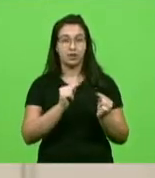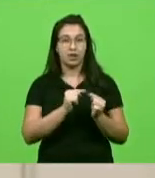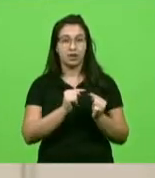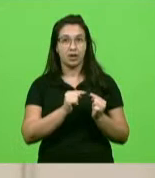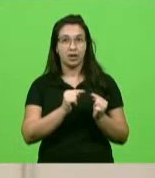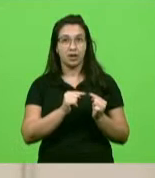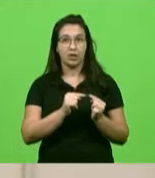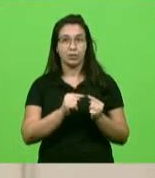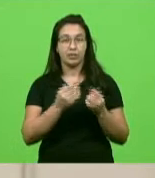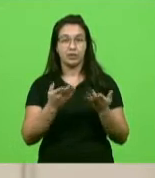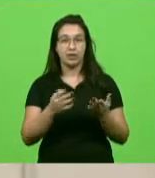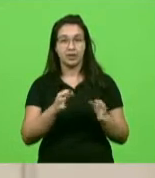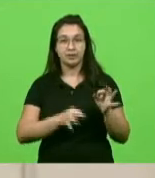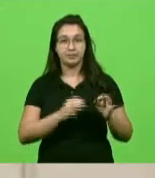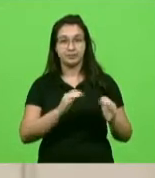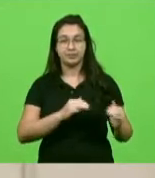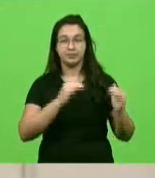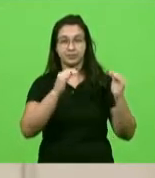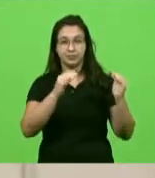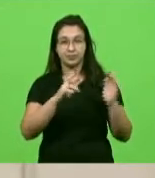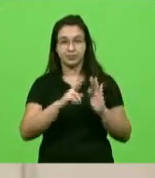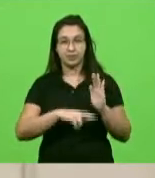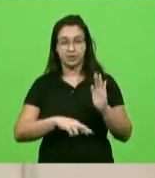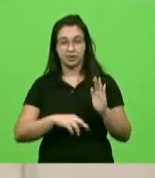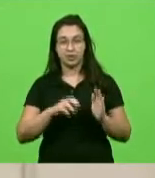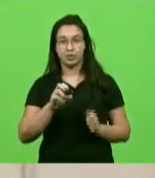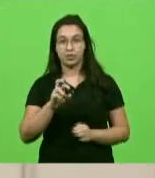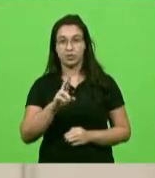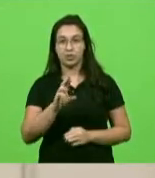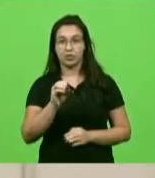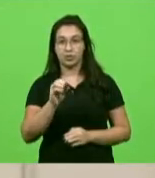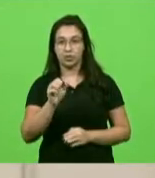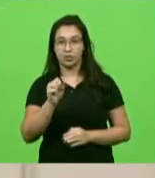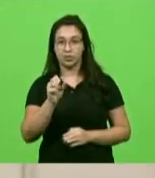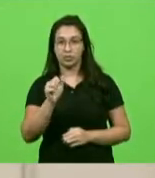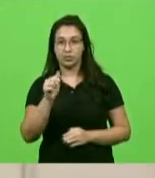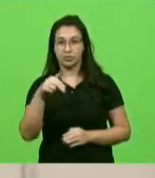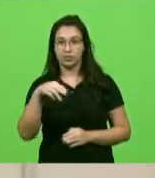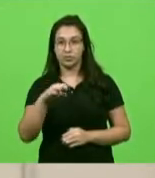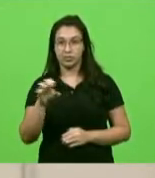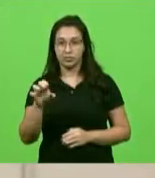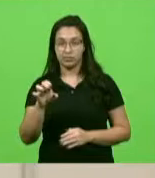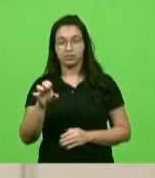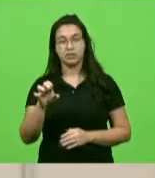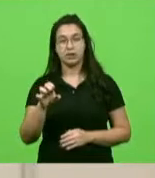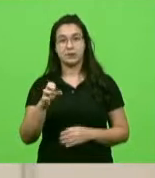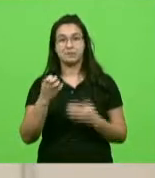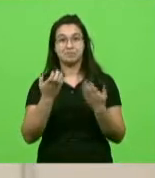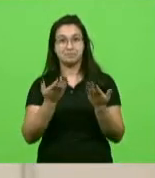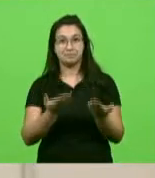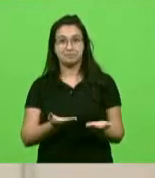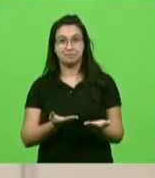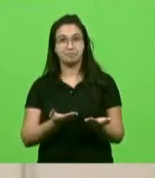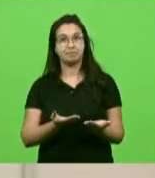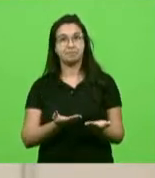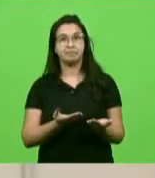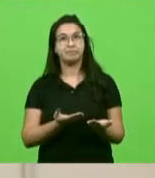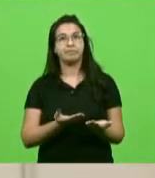pela desembargadora relatora Rosane Wolff, que com